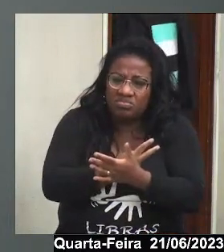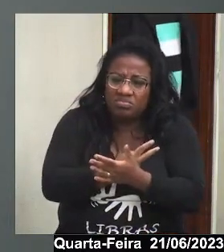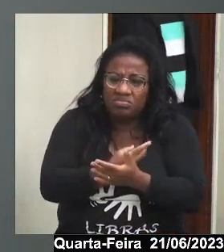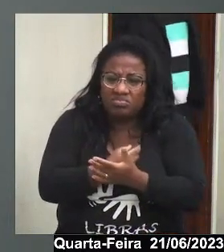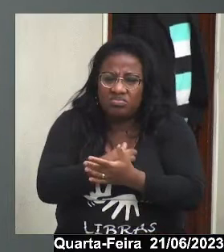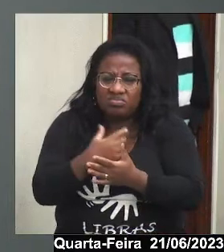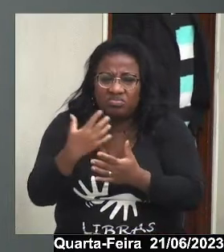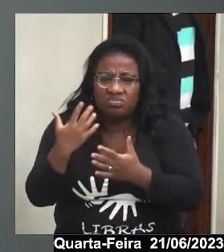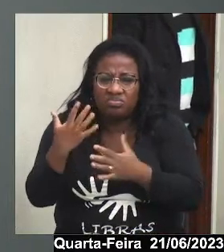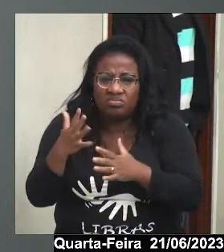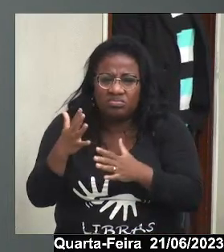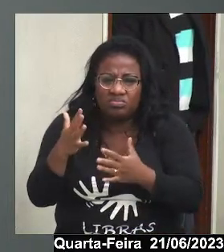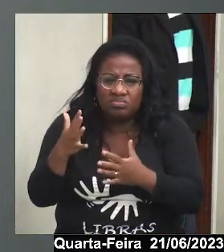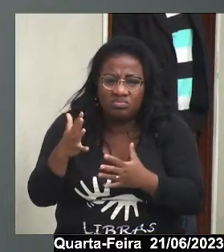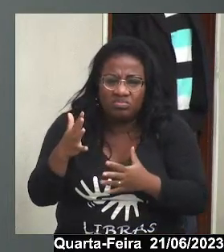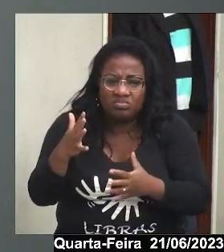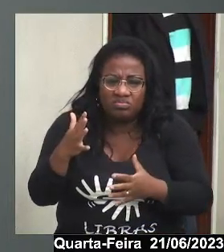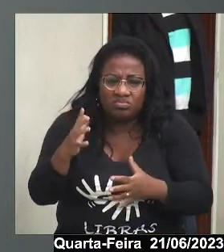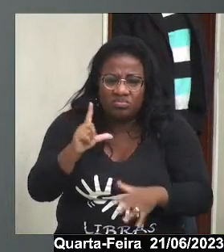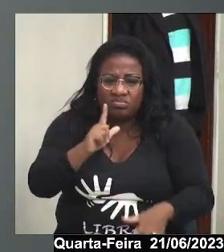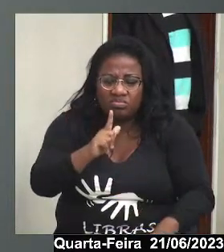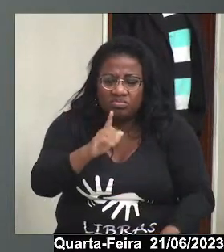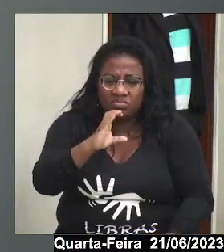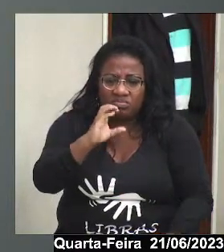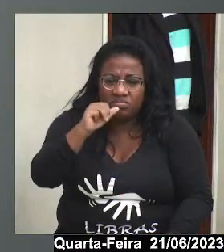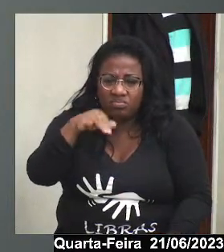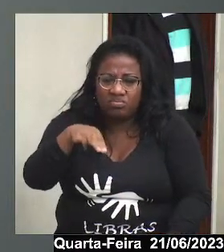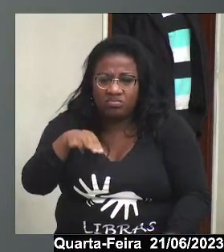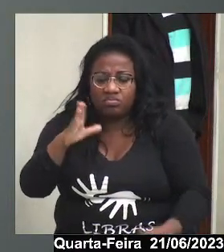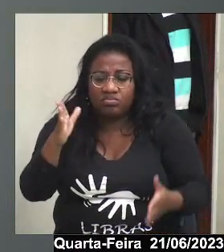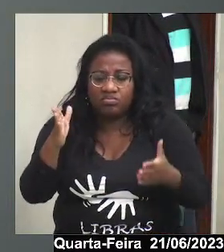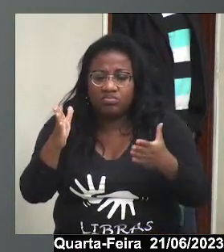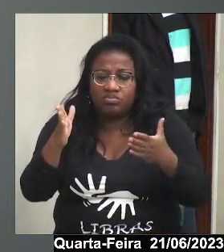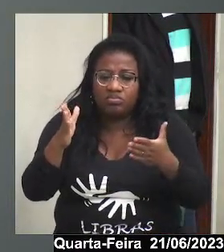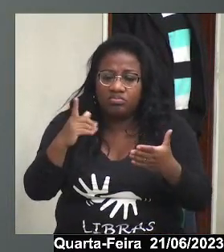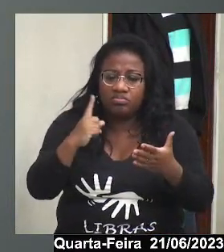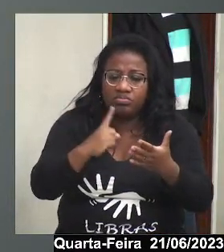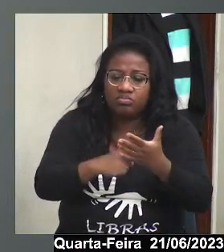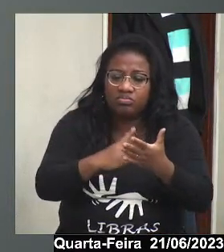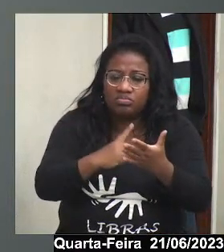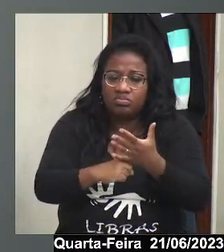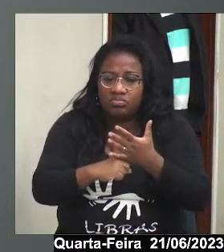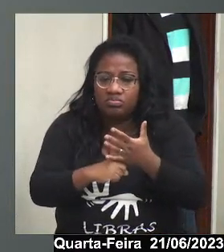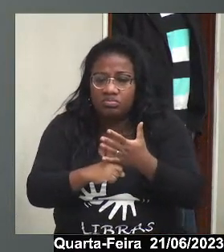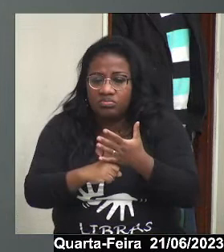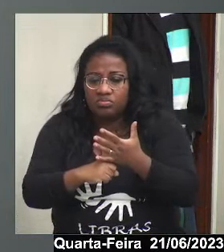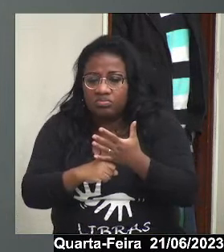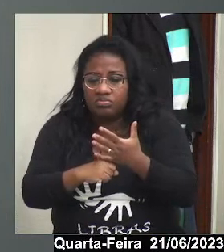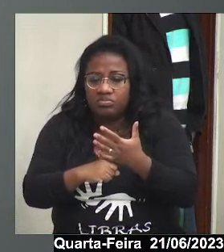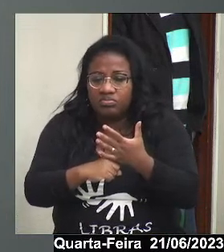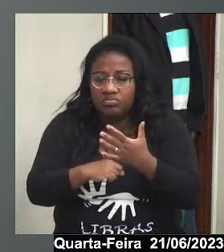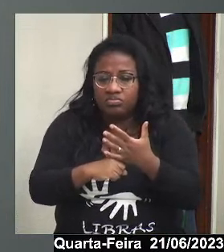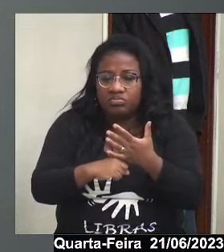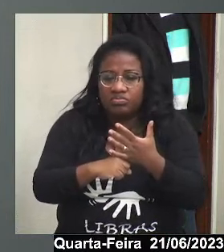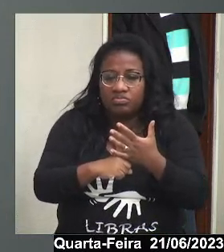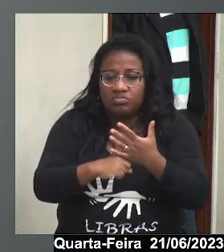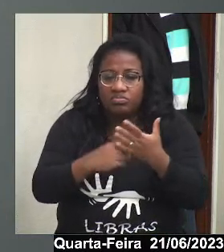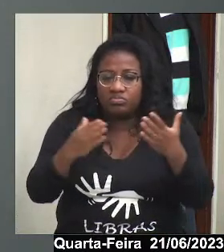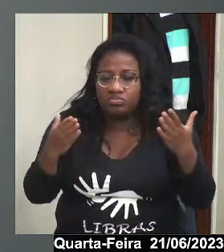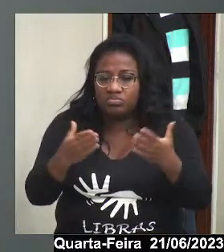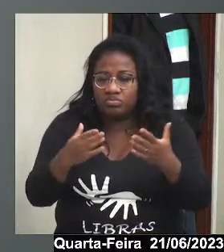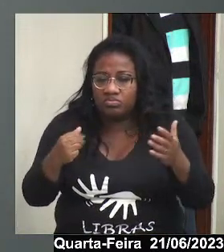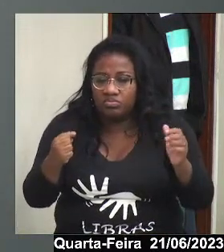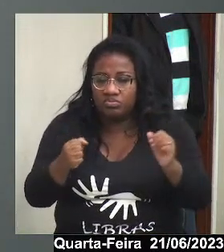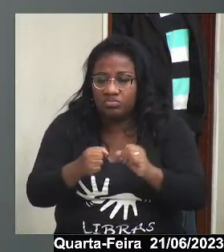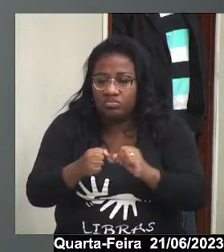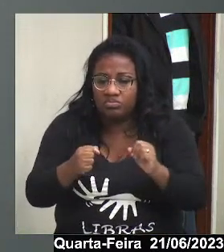eu parabenizei o GCM que estava lá, ele veio aqui e atacou toda a GCM. E hoje quer